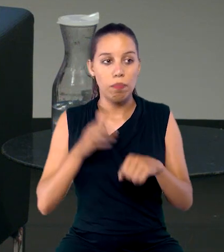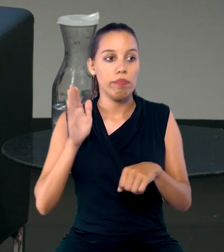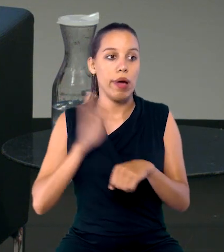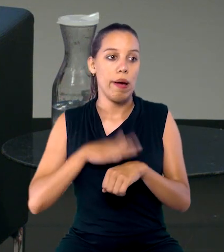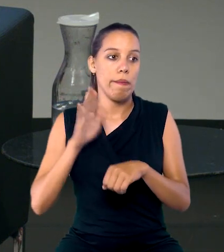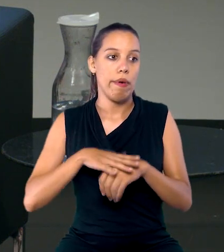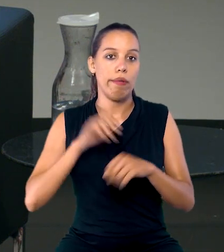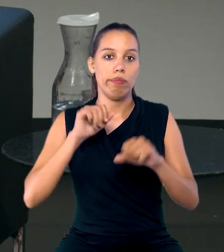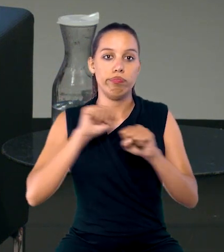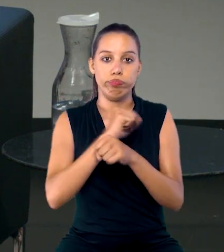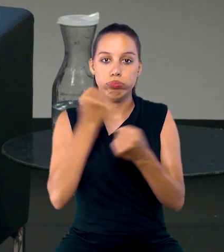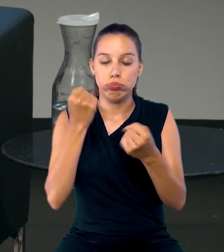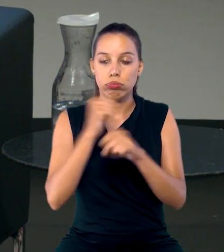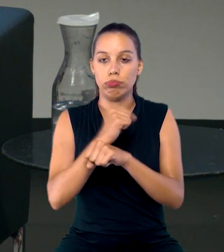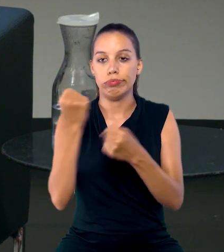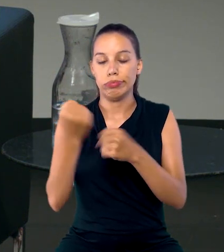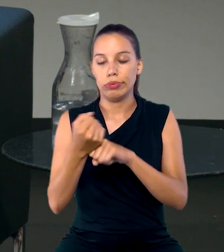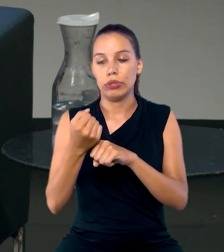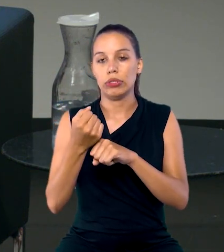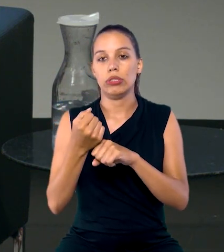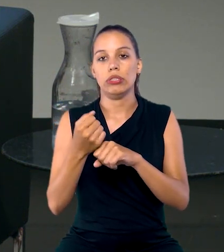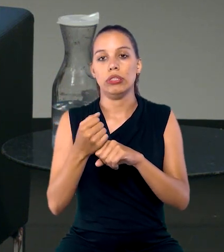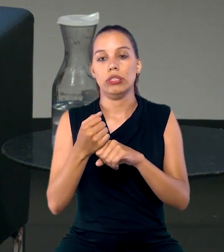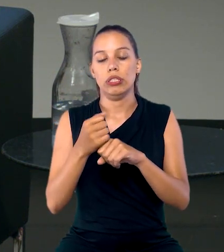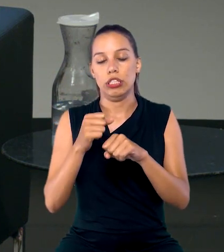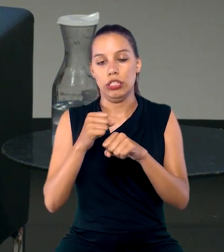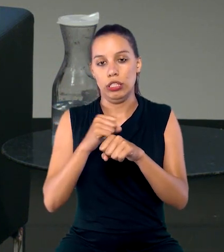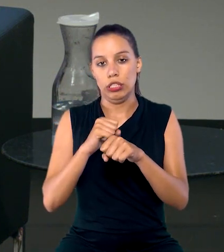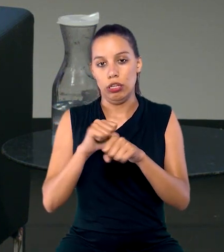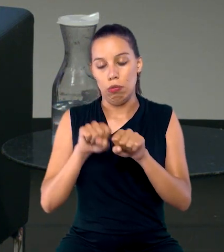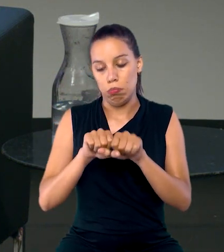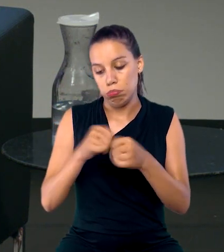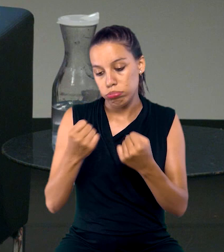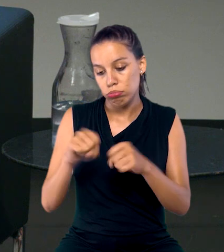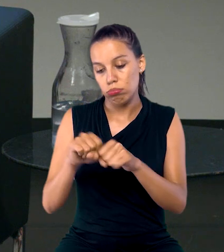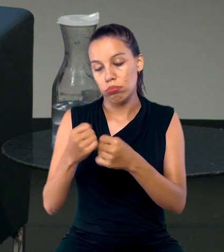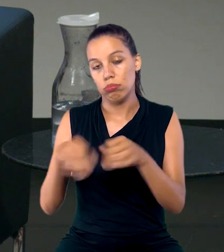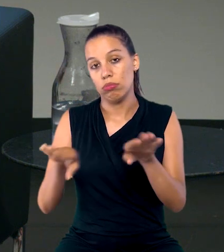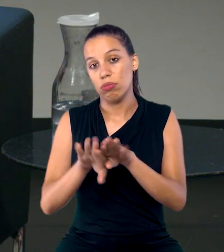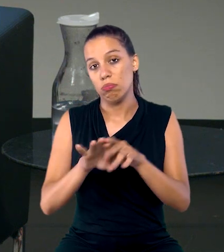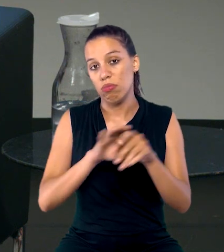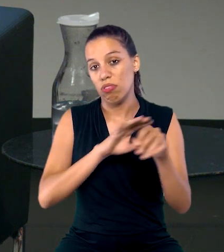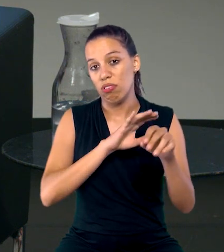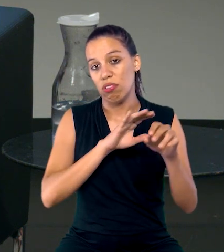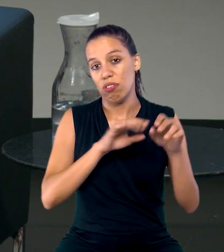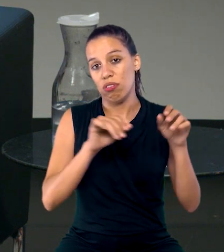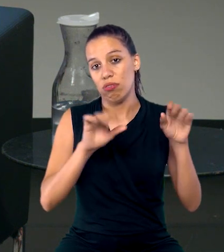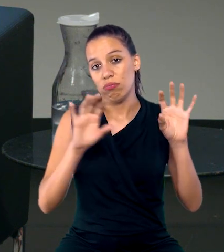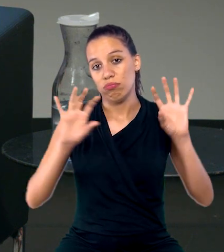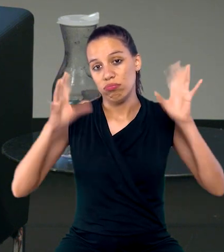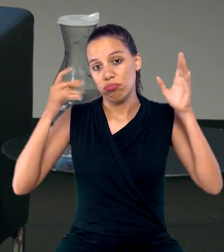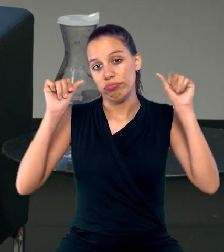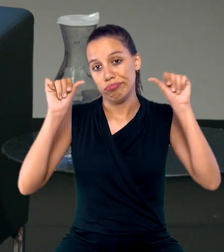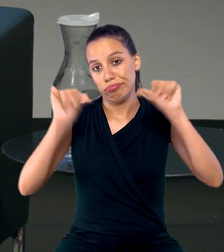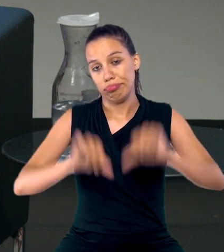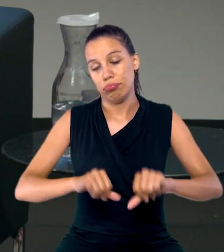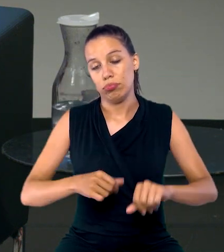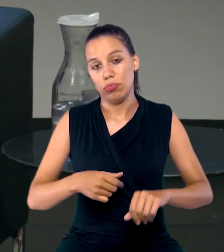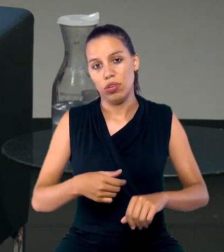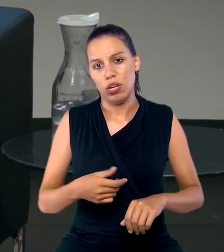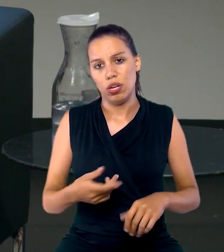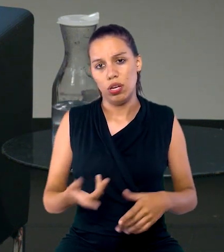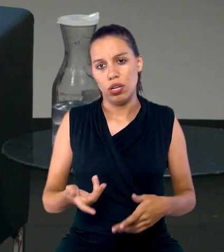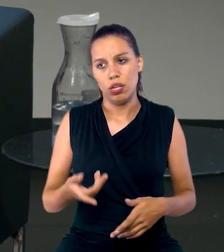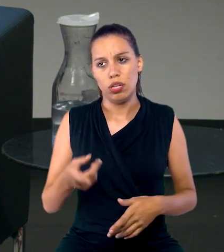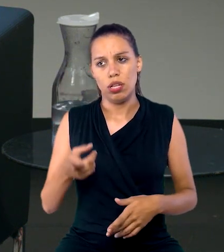produzindo essas crises. Então, é como o Krenak diz, né? Não pertence ao clube da humanidade.